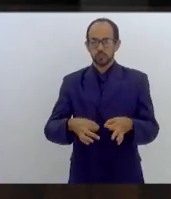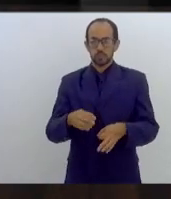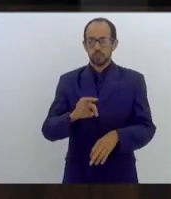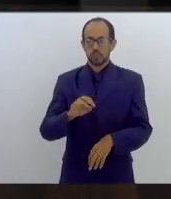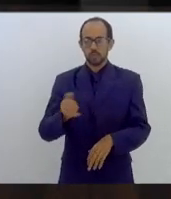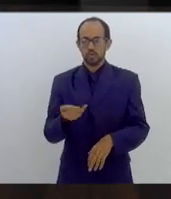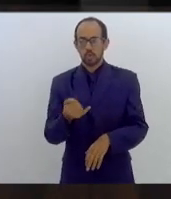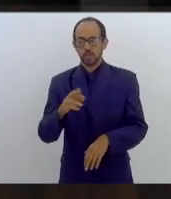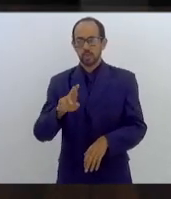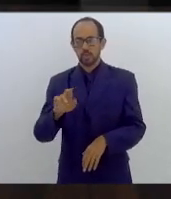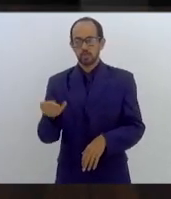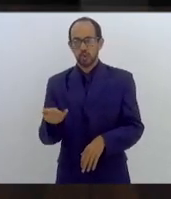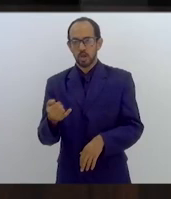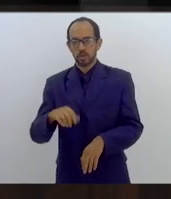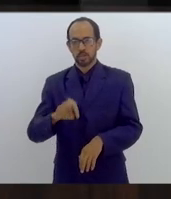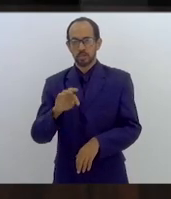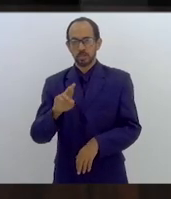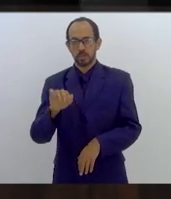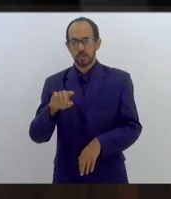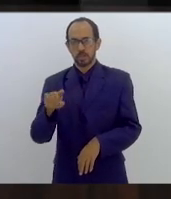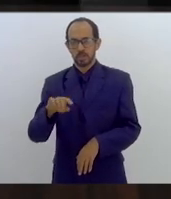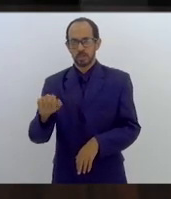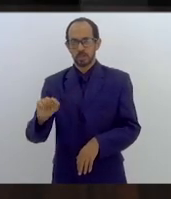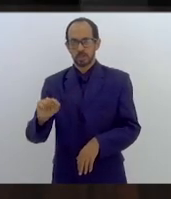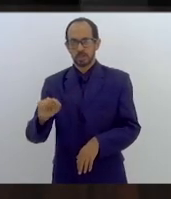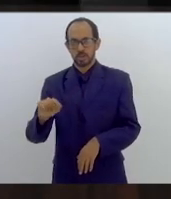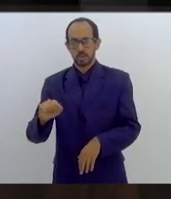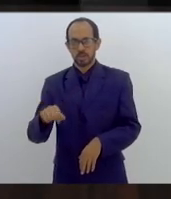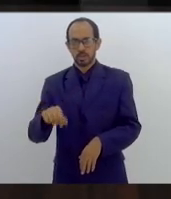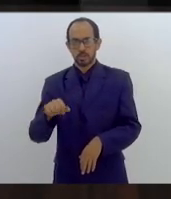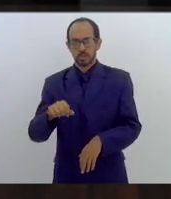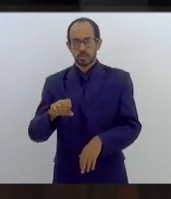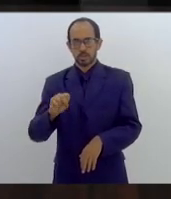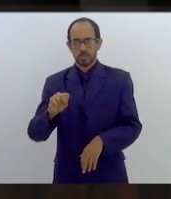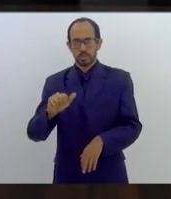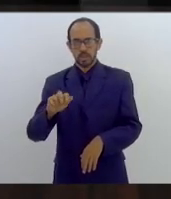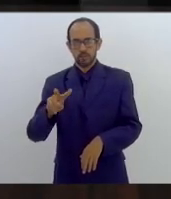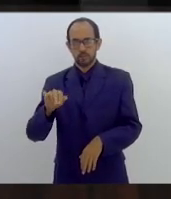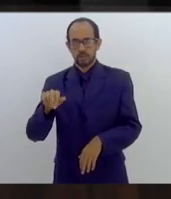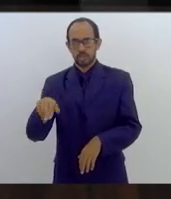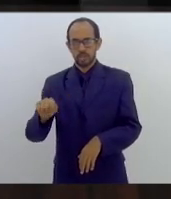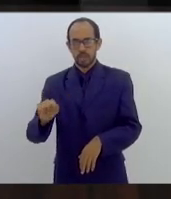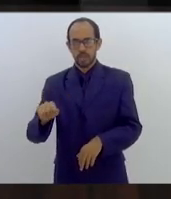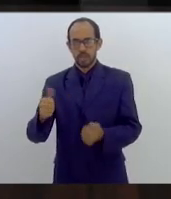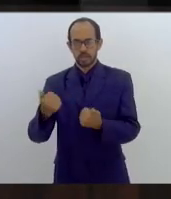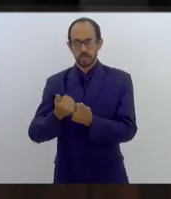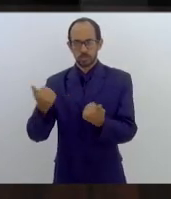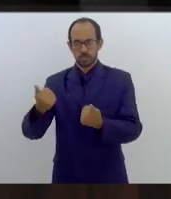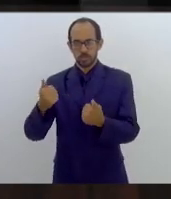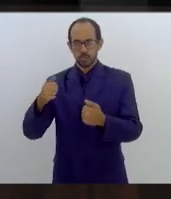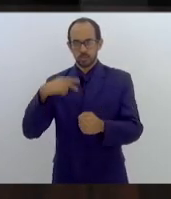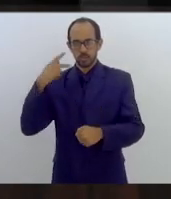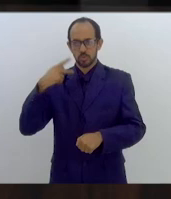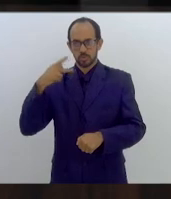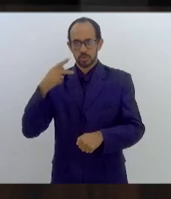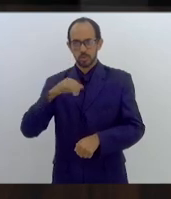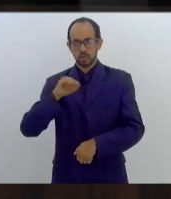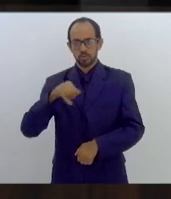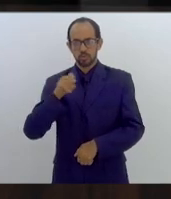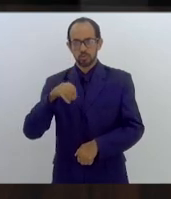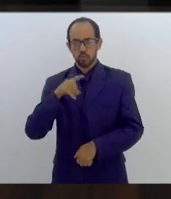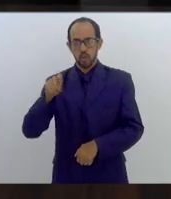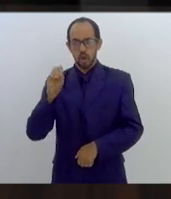TJRJ, Tereza Cristina Savino, assessora da Procuradoria, João Berli,